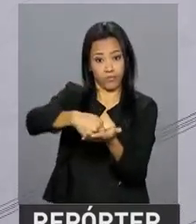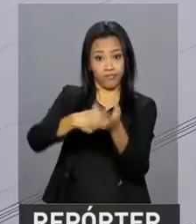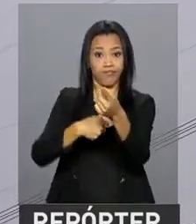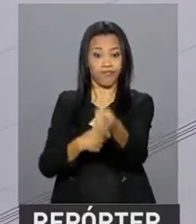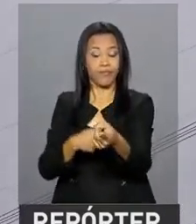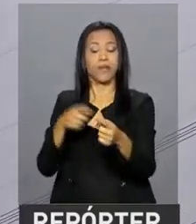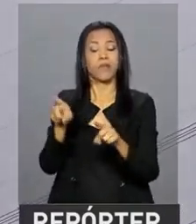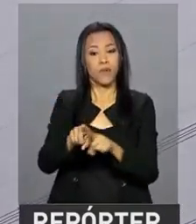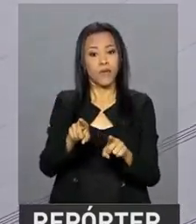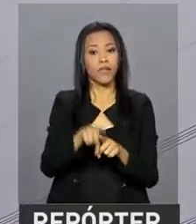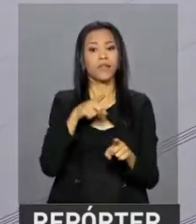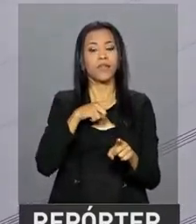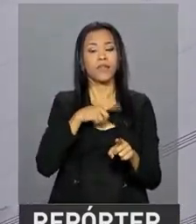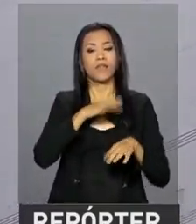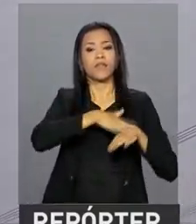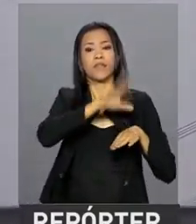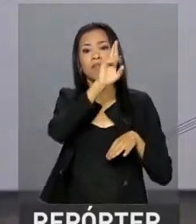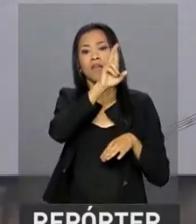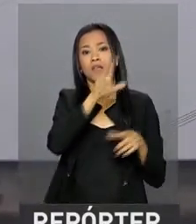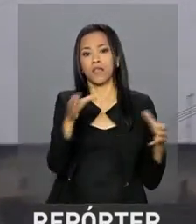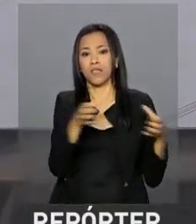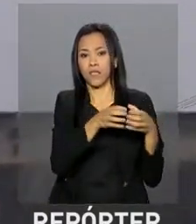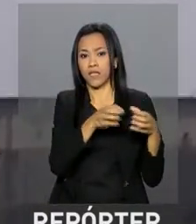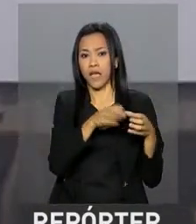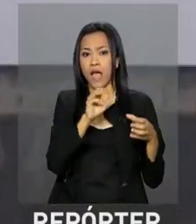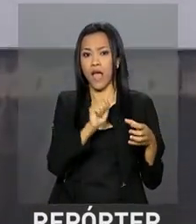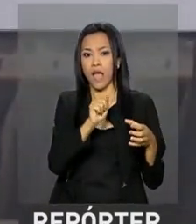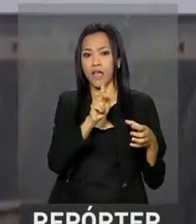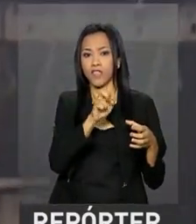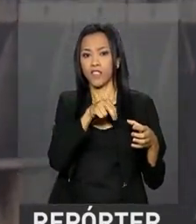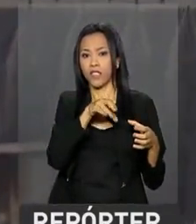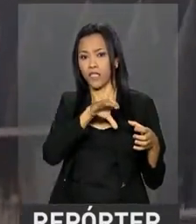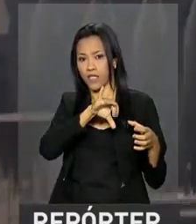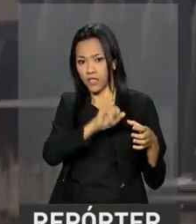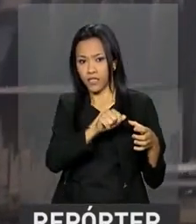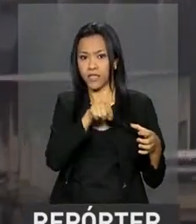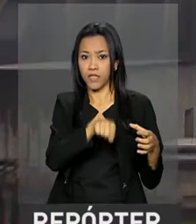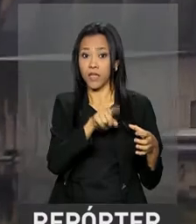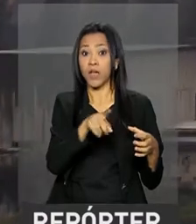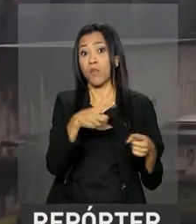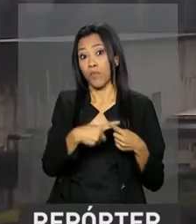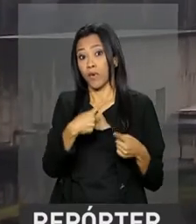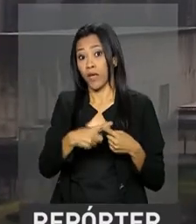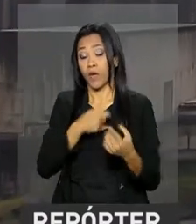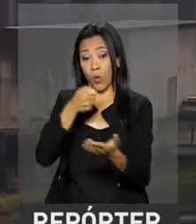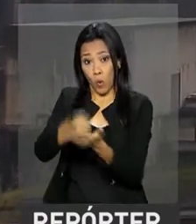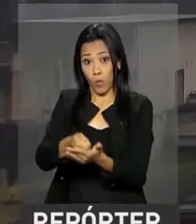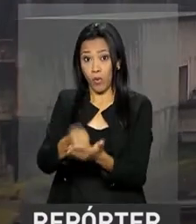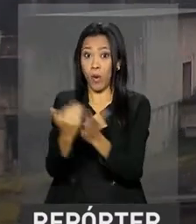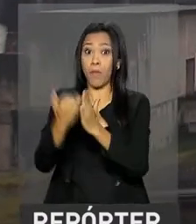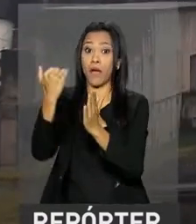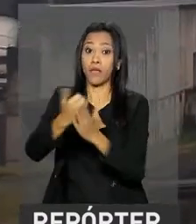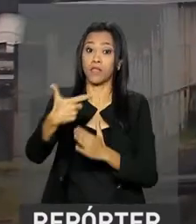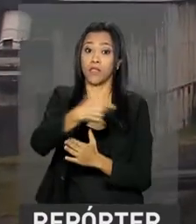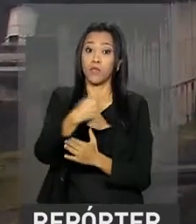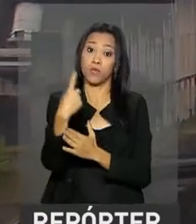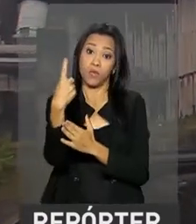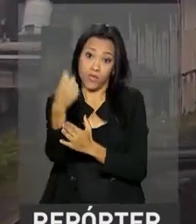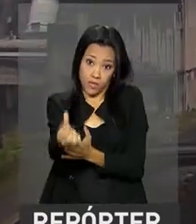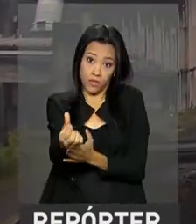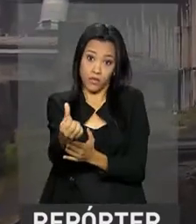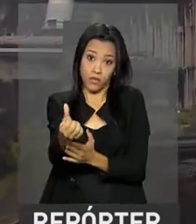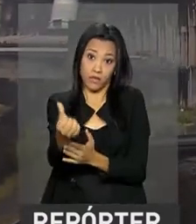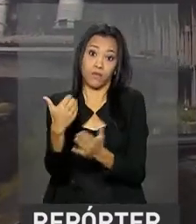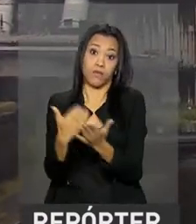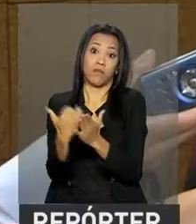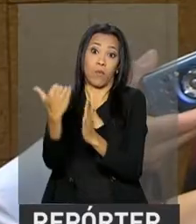descontos aplicados pela Agência Nacional de Energia Elétrica para compensar a cobrança indevida em 2016 do chamado encargo de energia